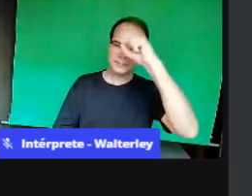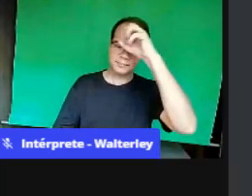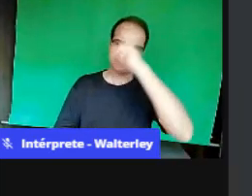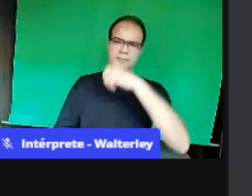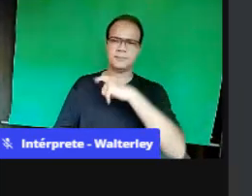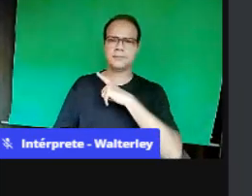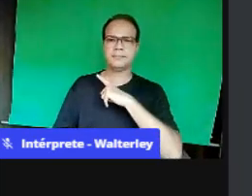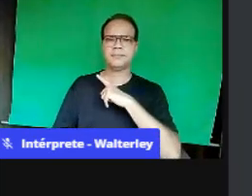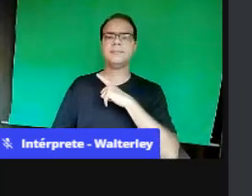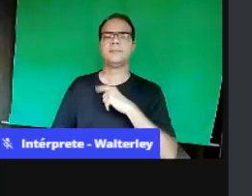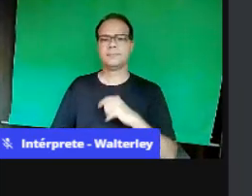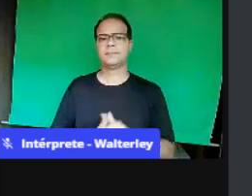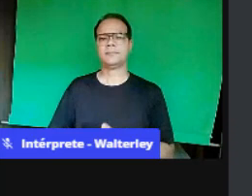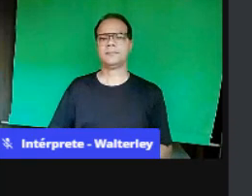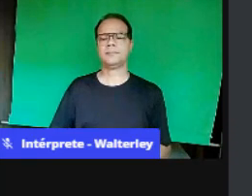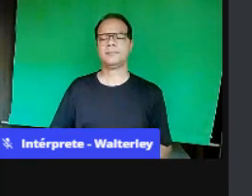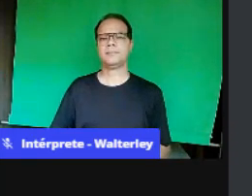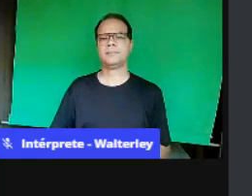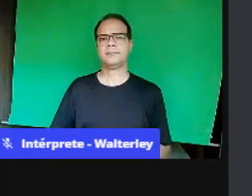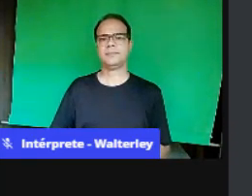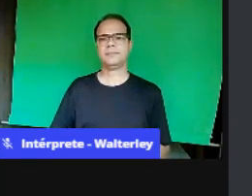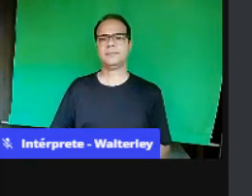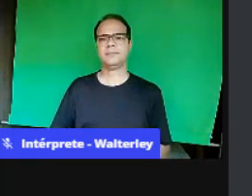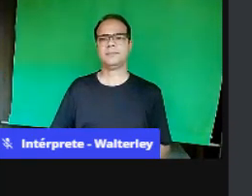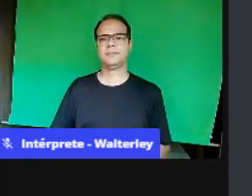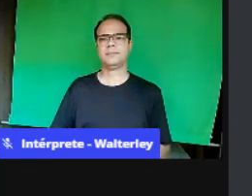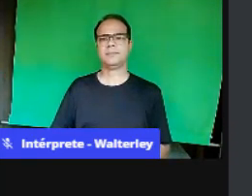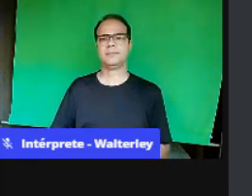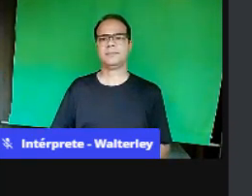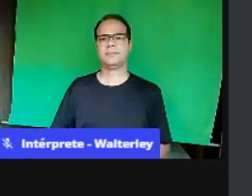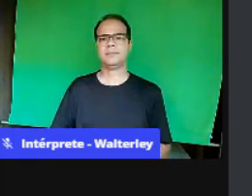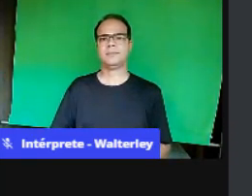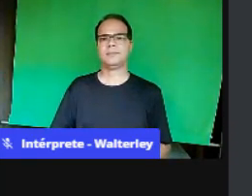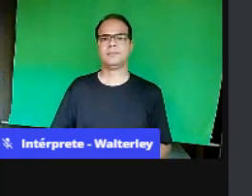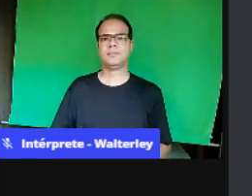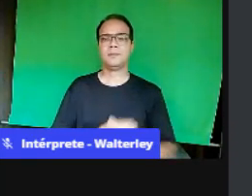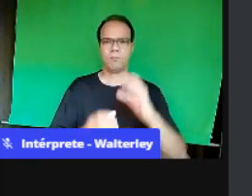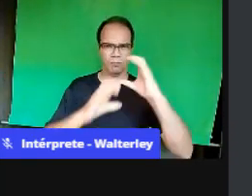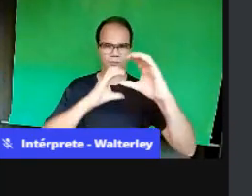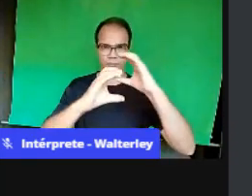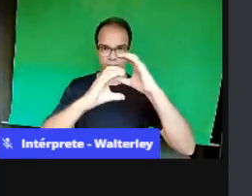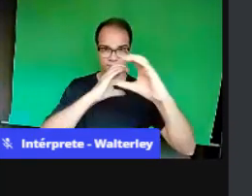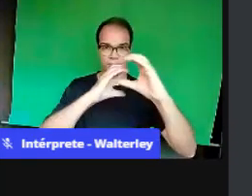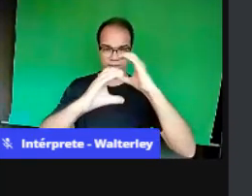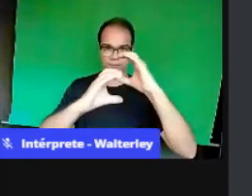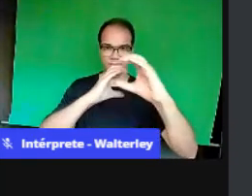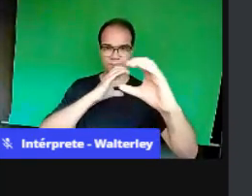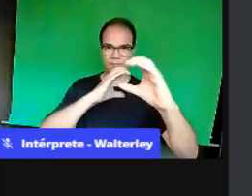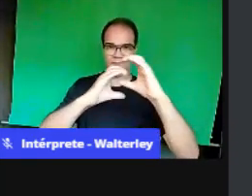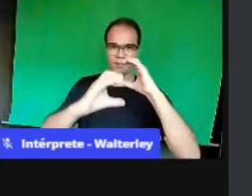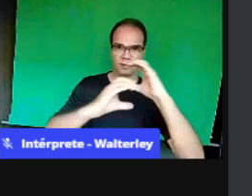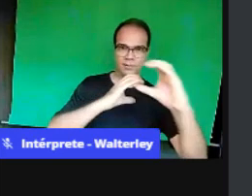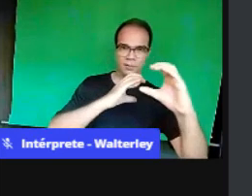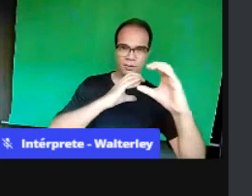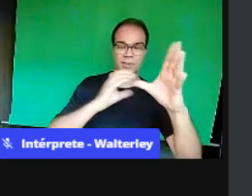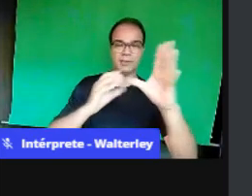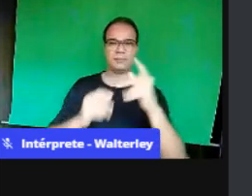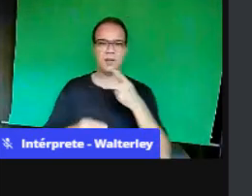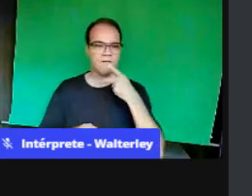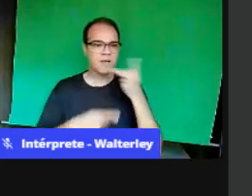que é interessante é que a comunicação ela não precisa estar baseada na troca